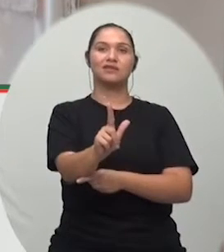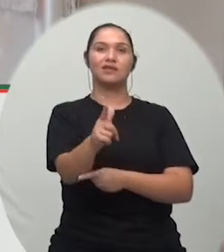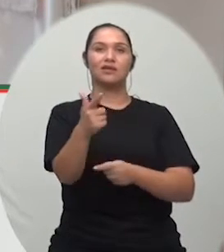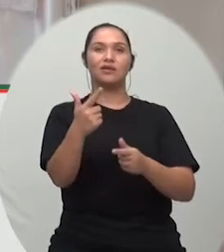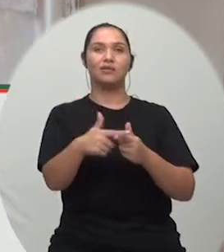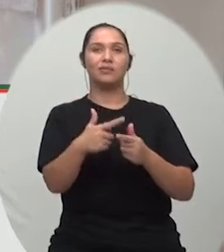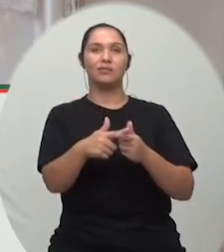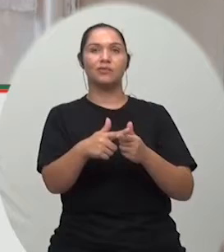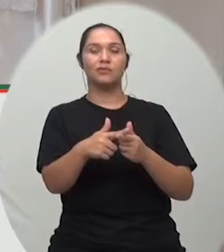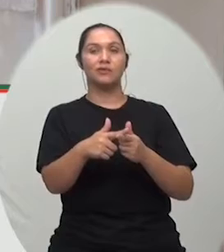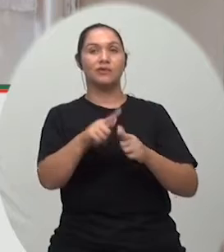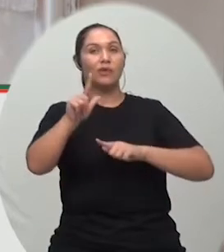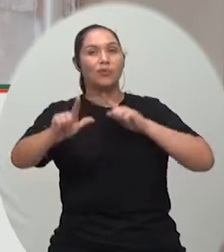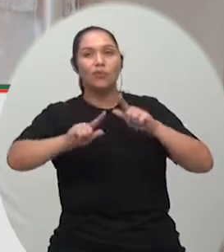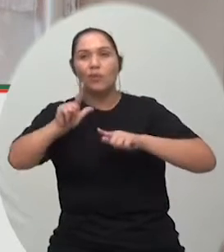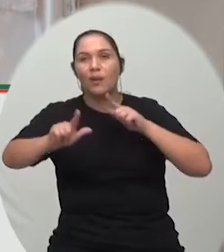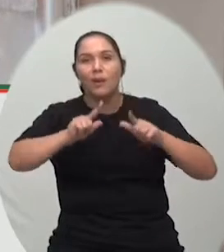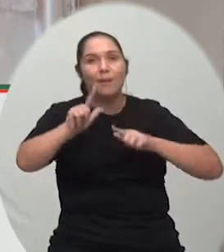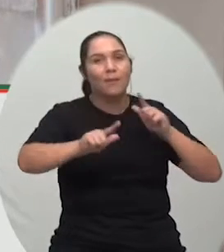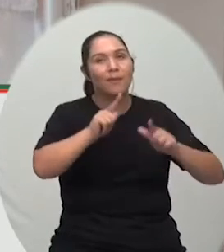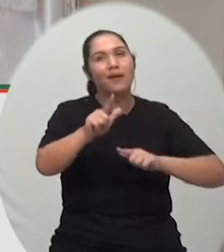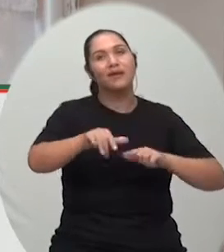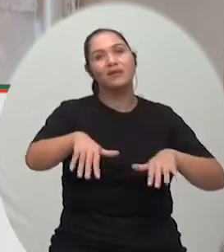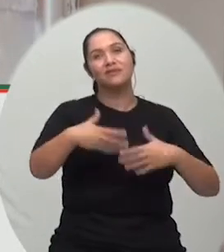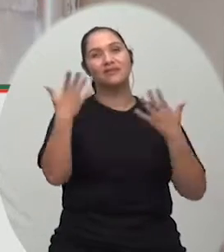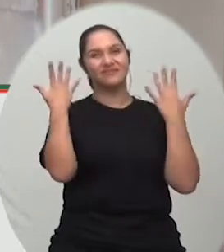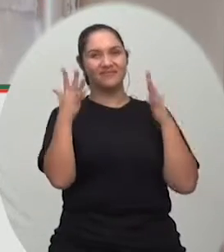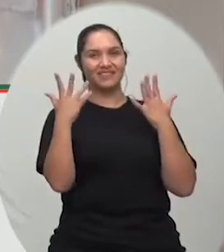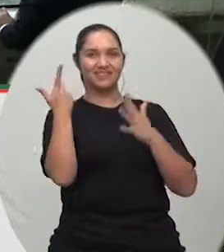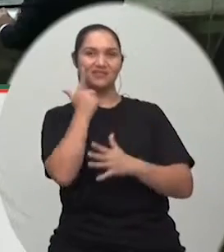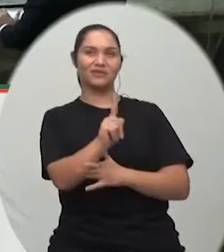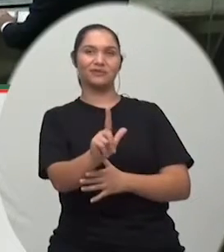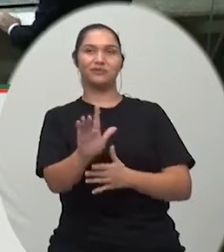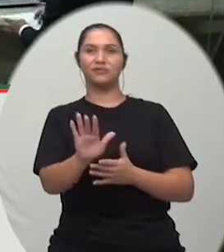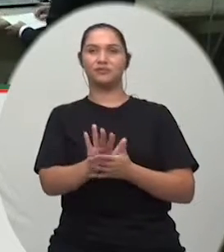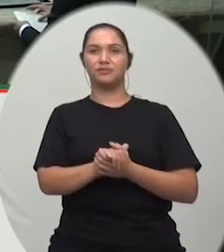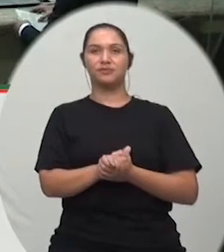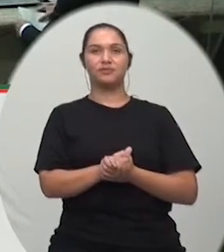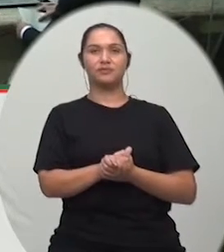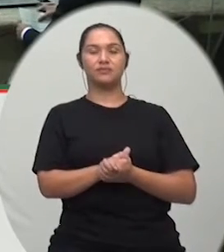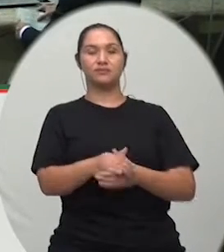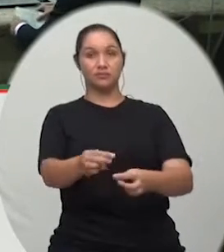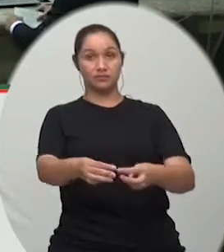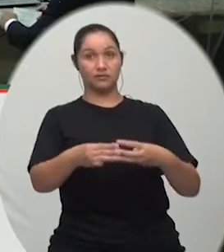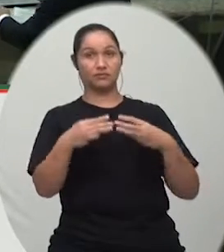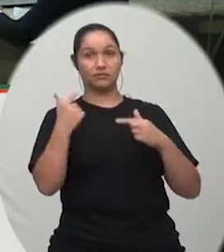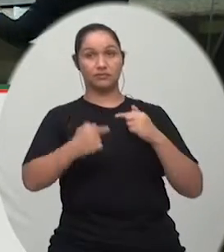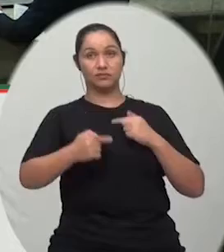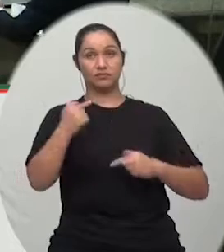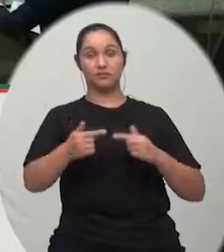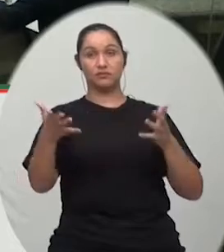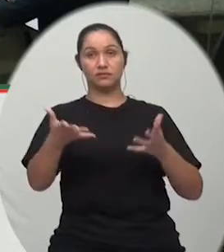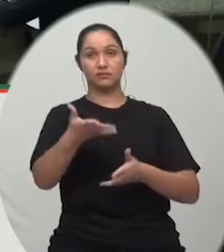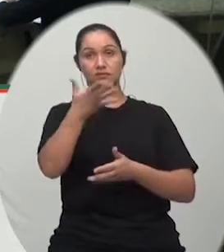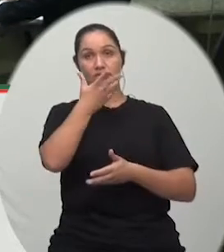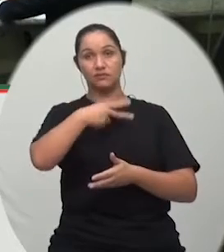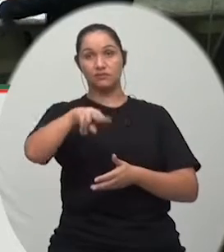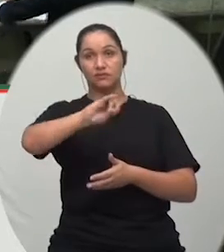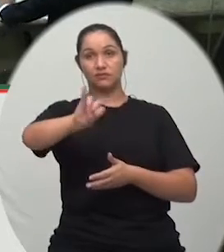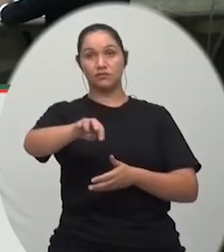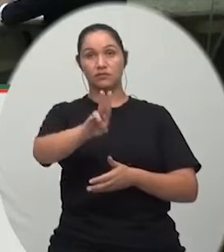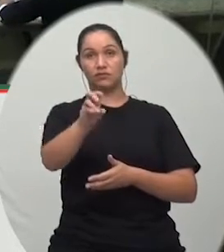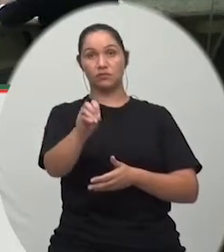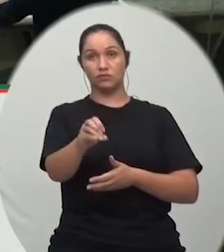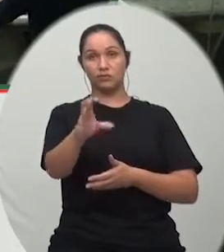é muita dedicação e muito trabalho. Então, parabéns mais uma vez. A moção continua em discussão. Com a palavra o vereador Júlio